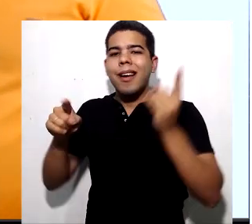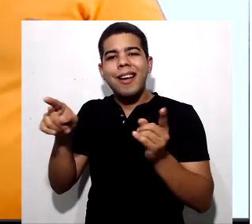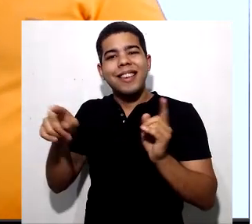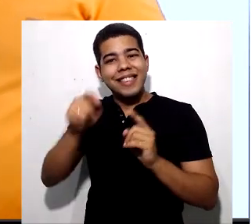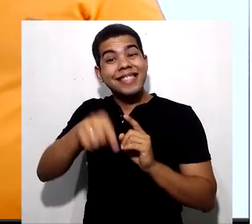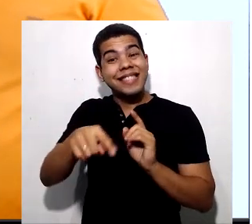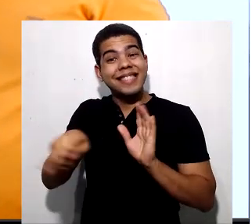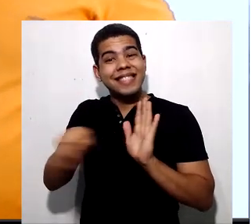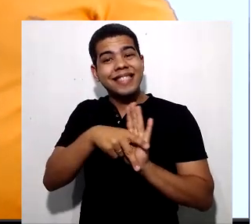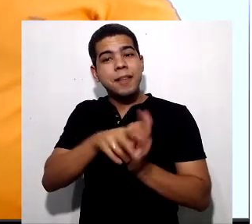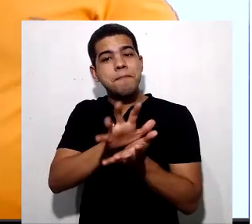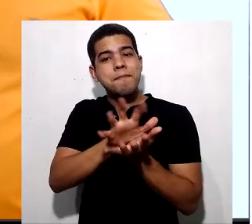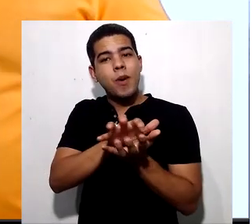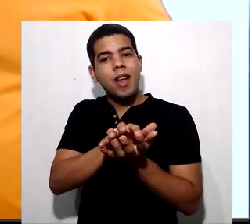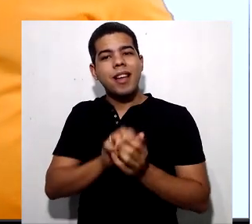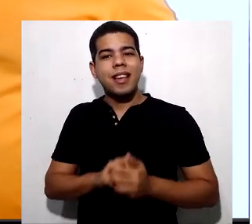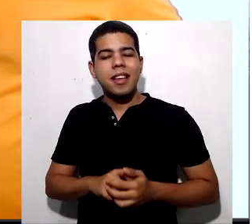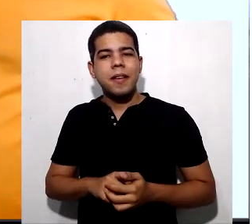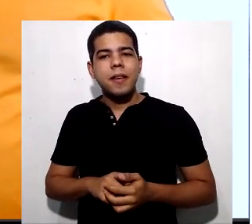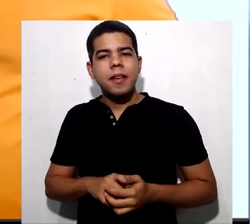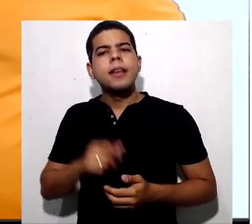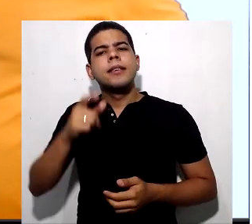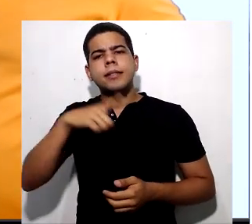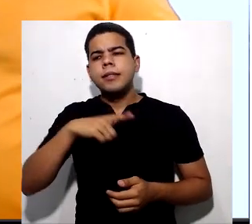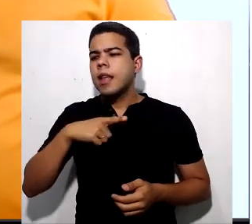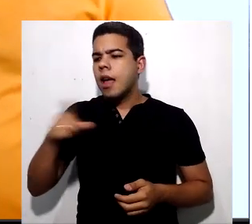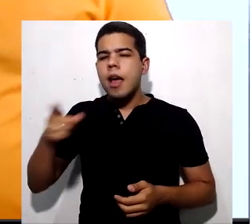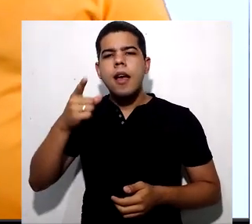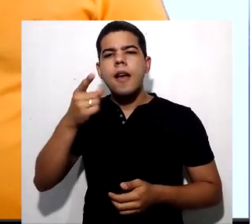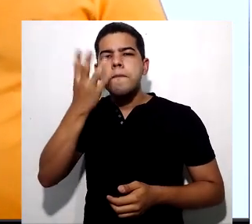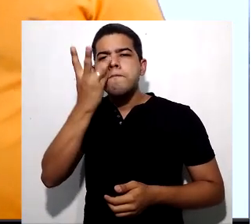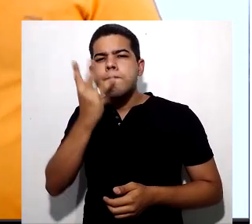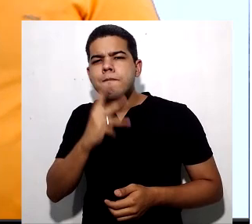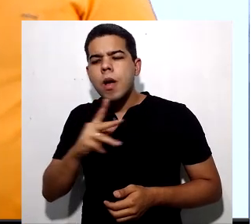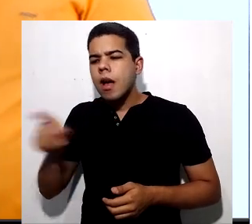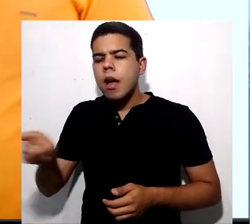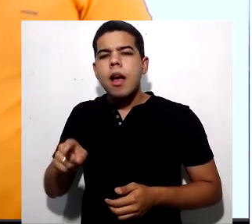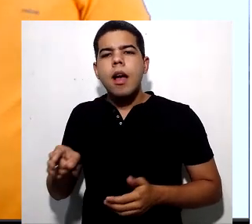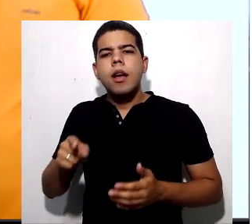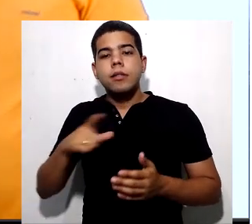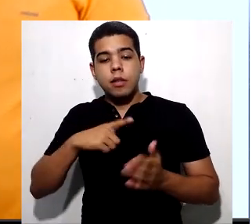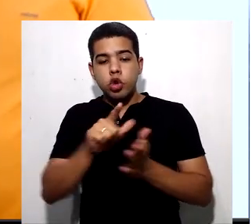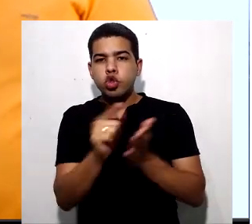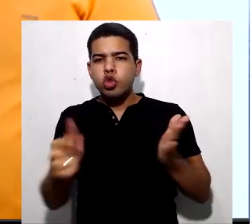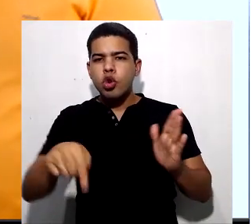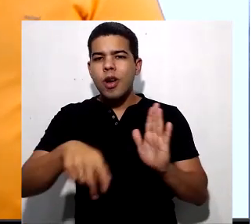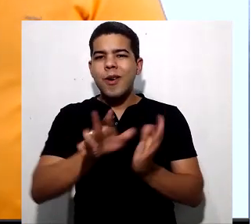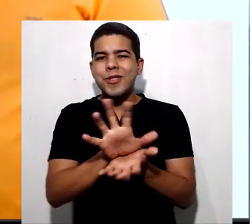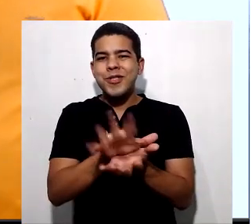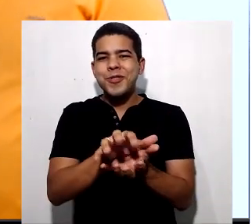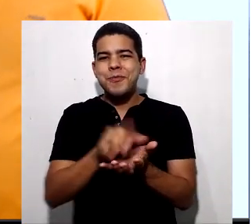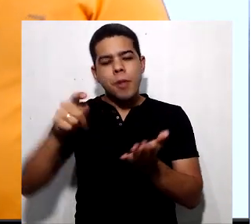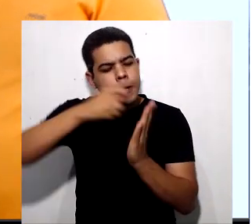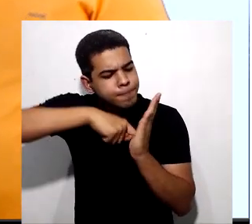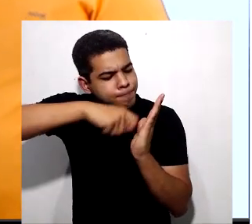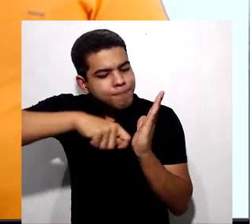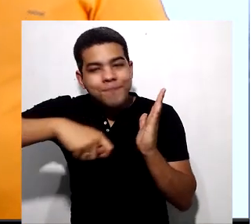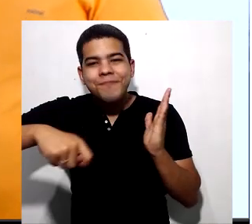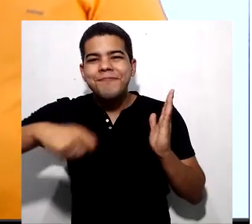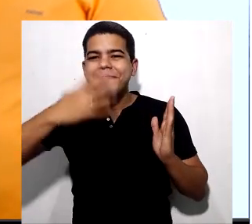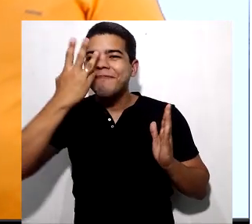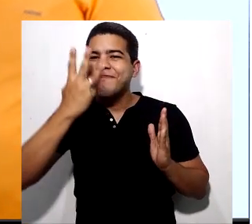escrevia quando criança para os jornais de Pernambuco, escrevendo contos infantis. Agora, algo